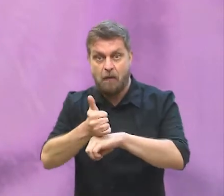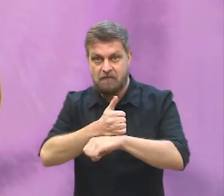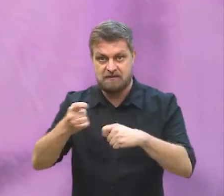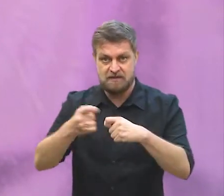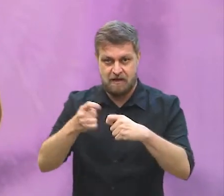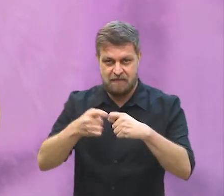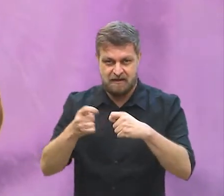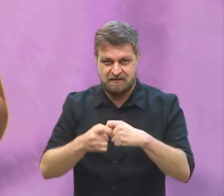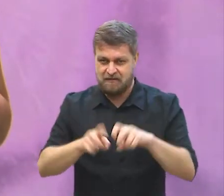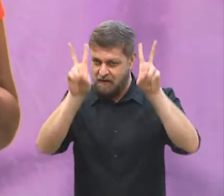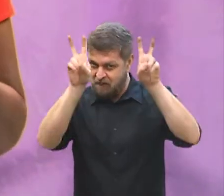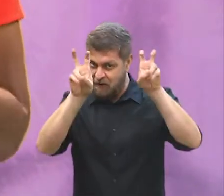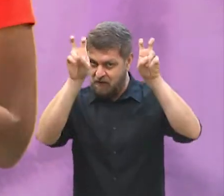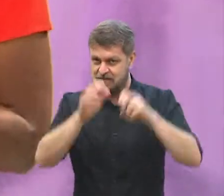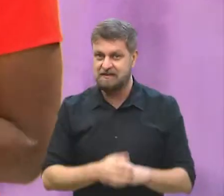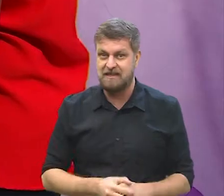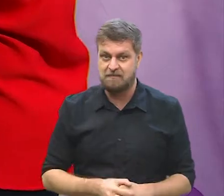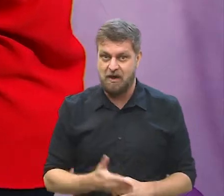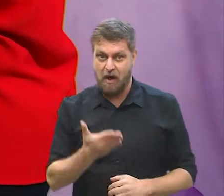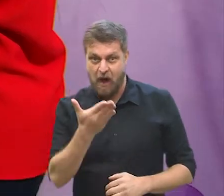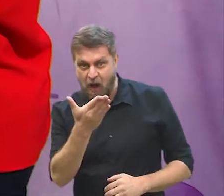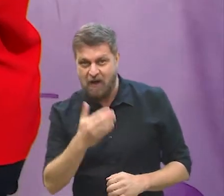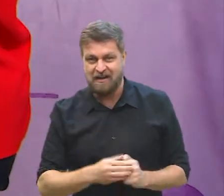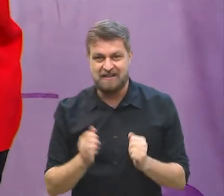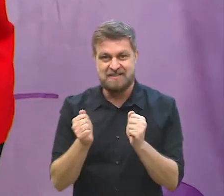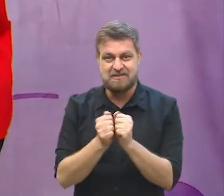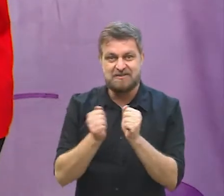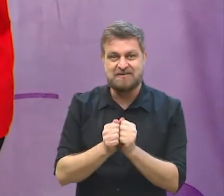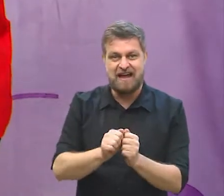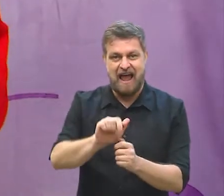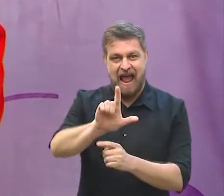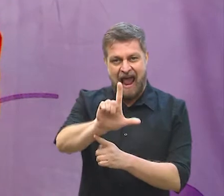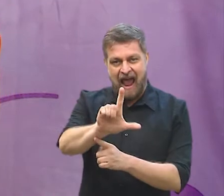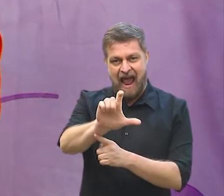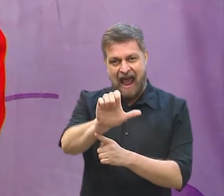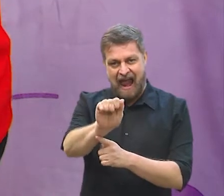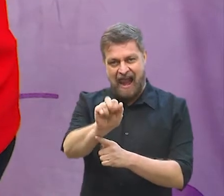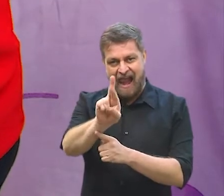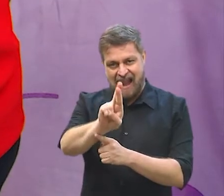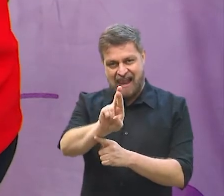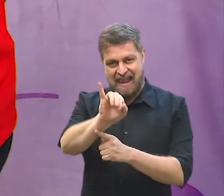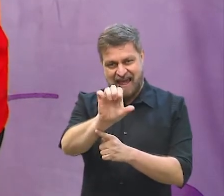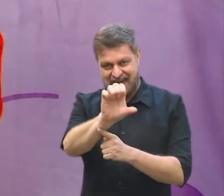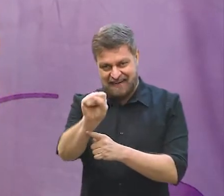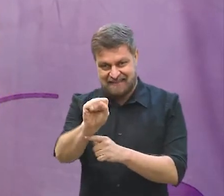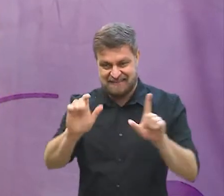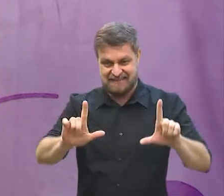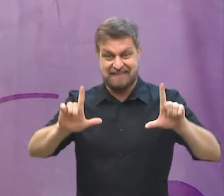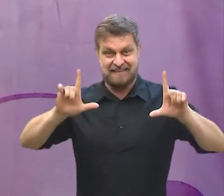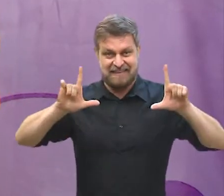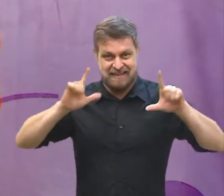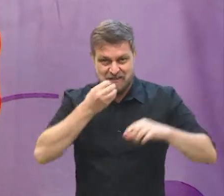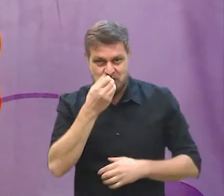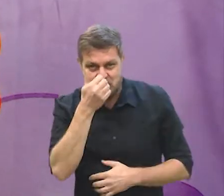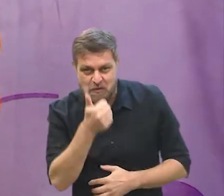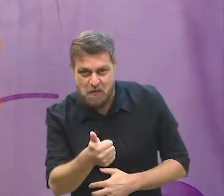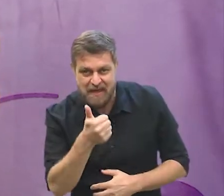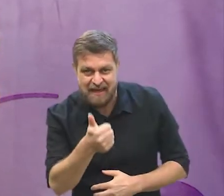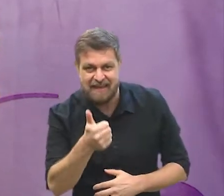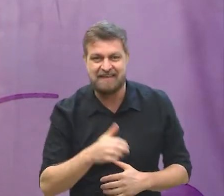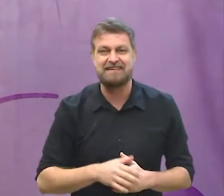médica. Vamos falar sobre isso? Olha quem está comigo aqui, a doutora Larissa, já está aqui na tela. Tudo bem, doutora? Olá,